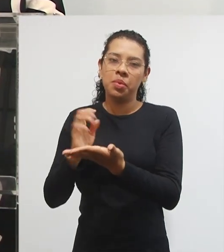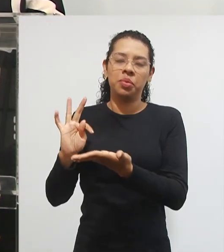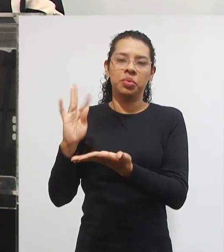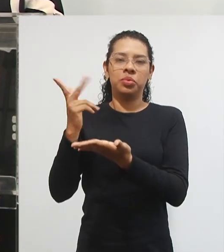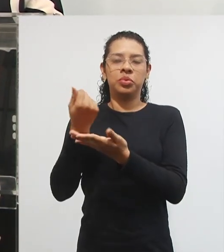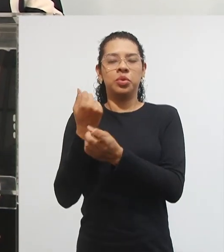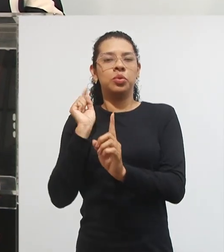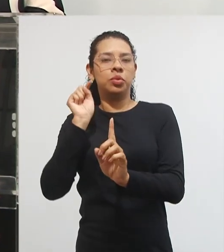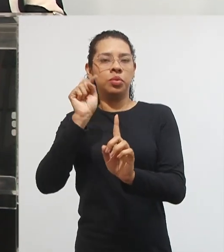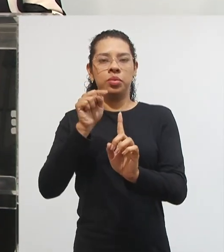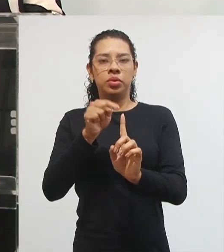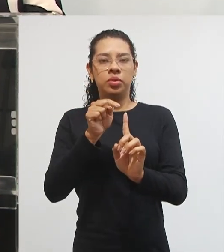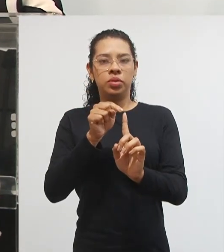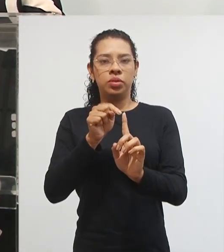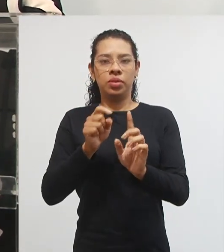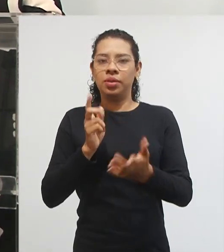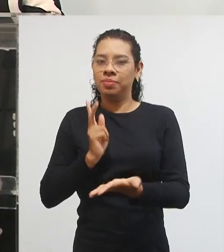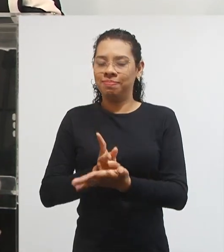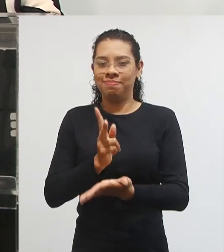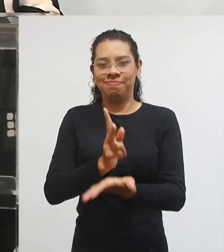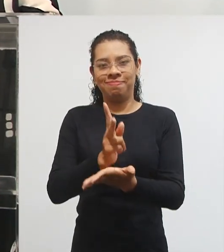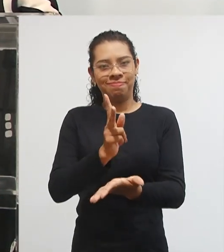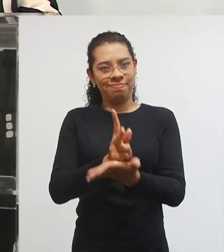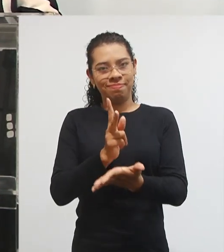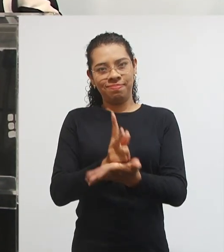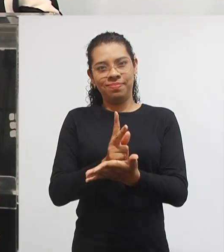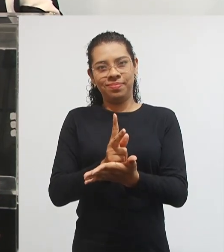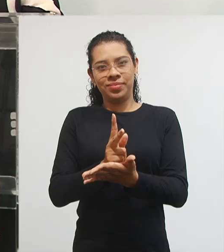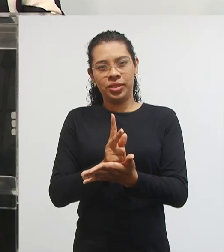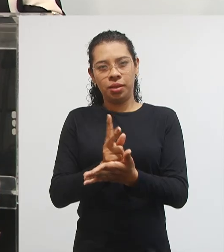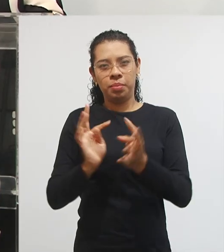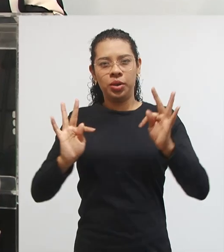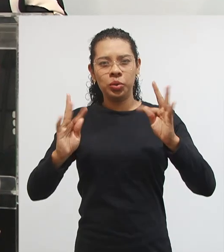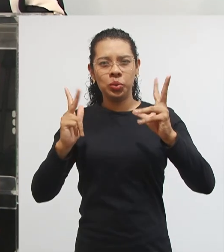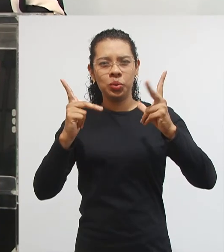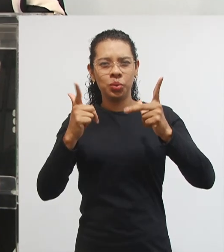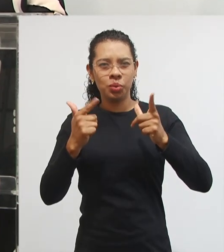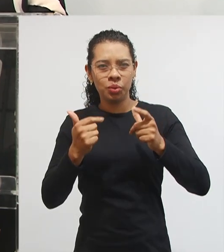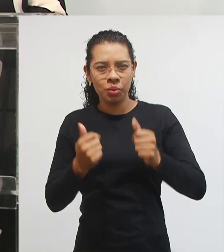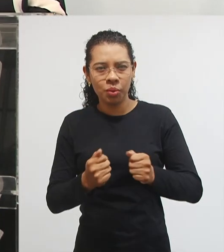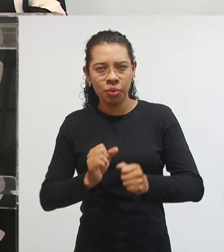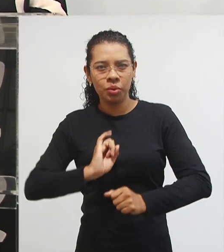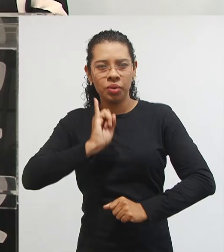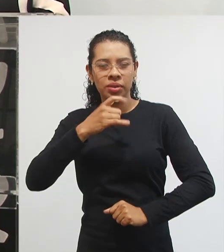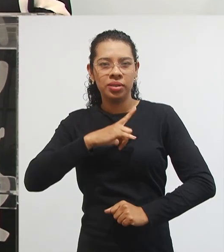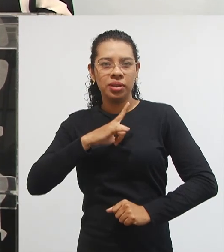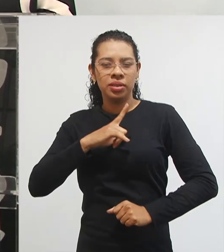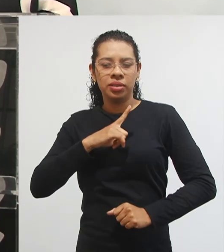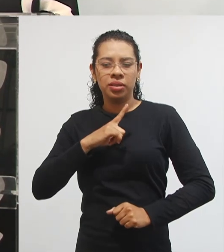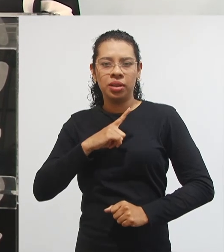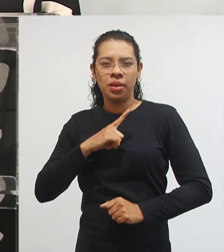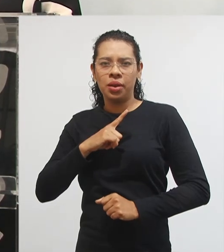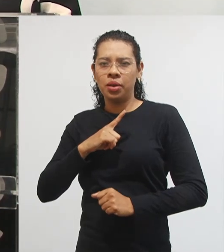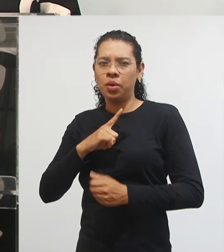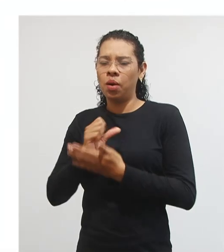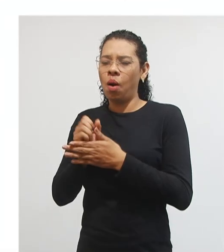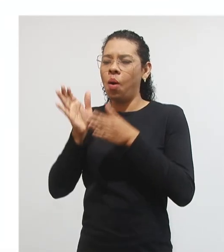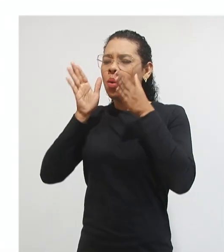A imagem boa, ela é sempre boa para todos os objetivos de qualquer instituição, seja privada ou